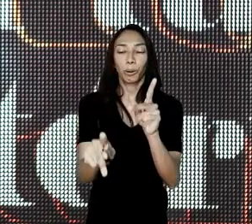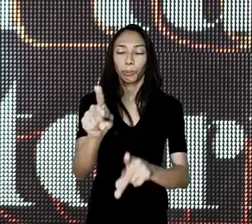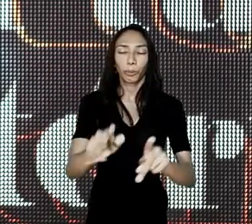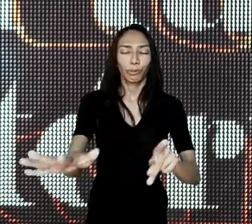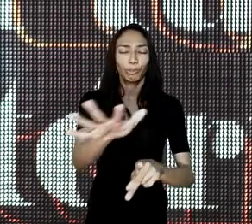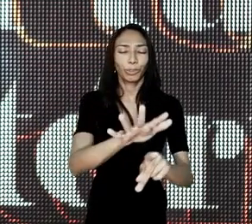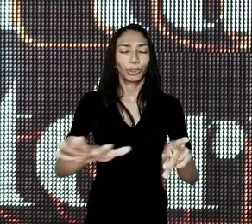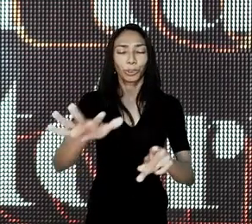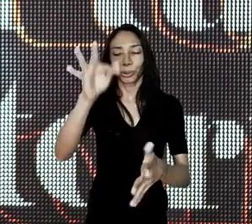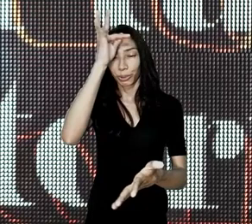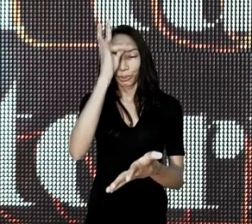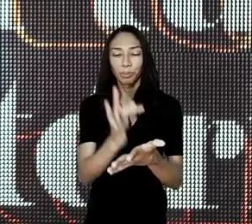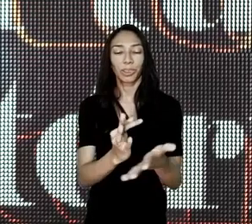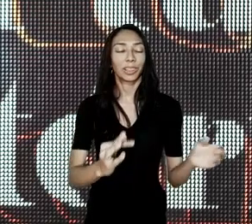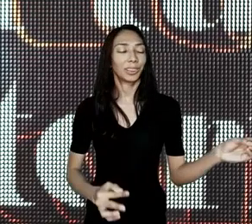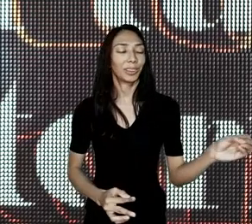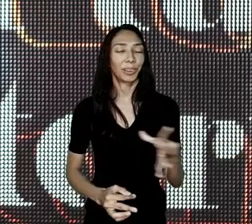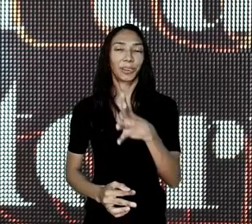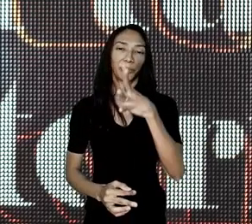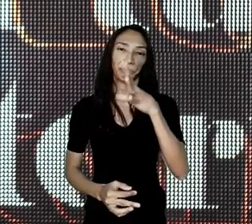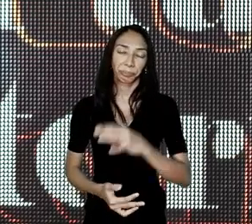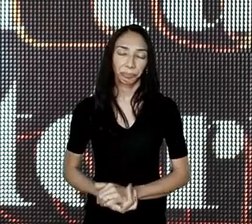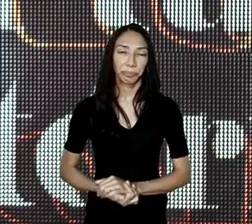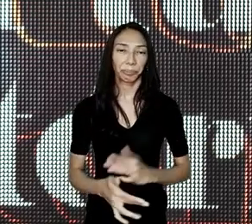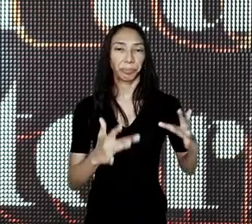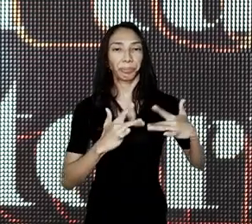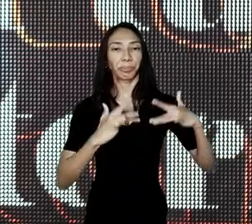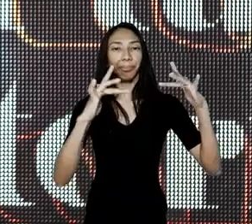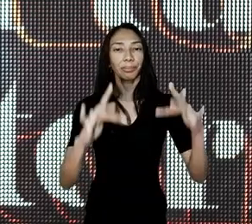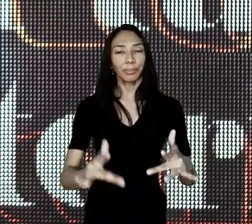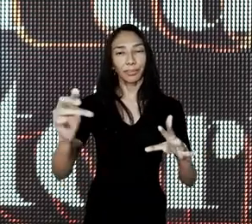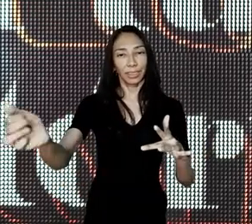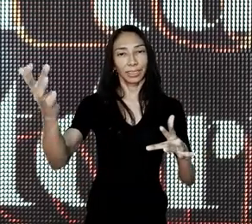inteiro. Jesus estava mostrando a sua graça, a sua bondade, a sua misericórdia.